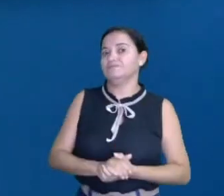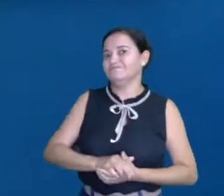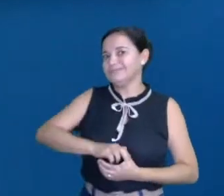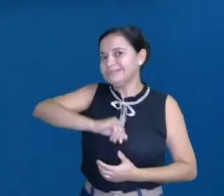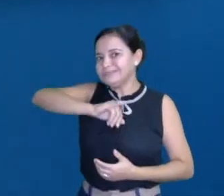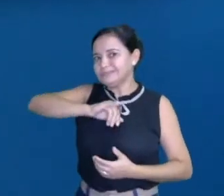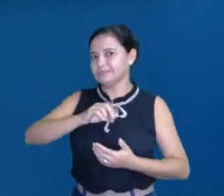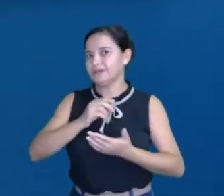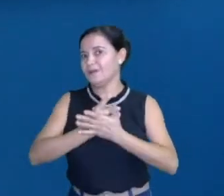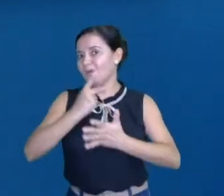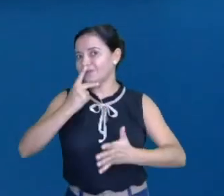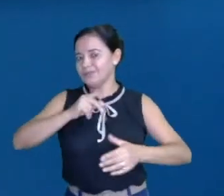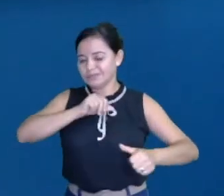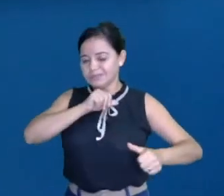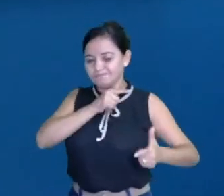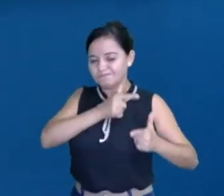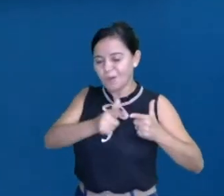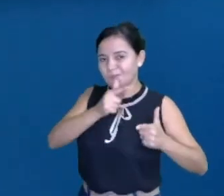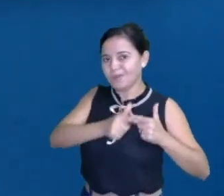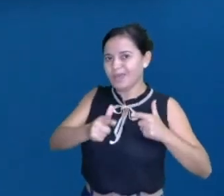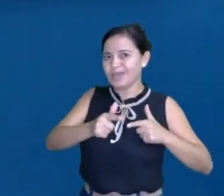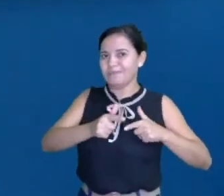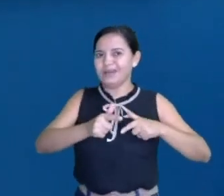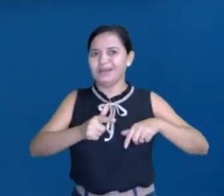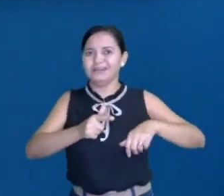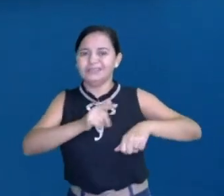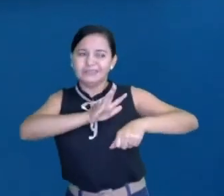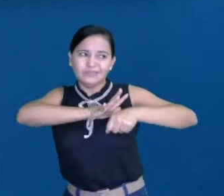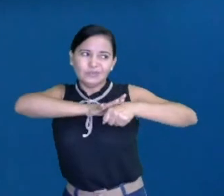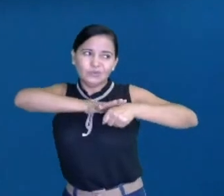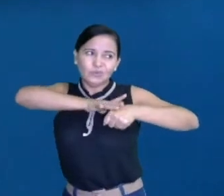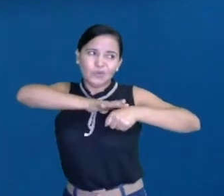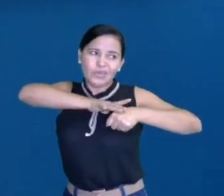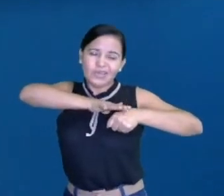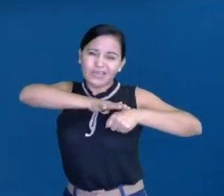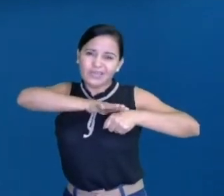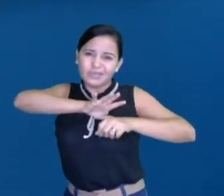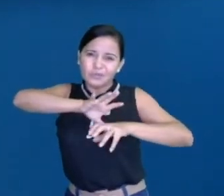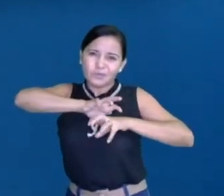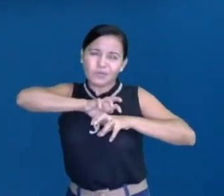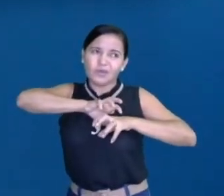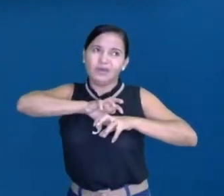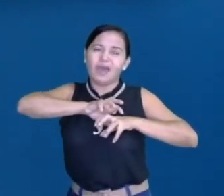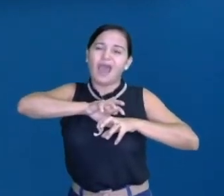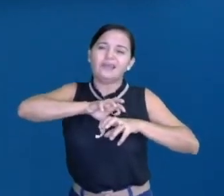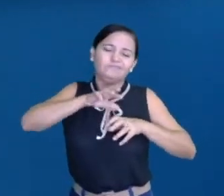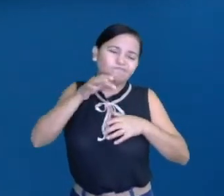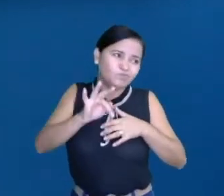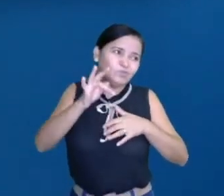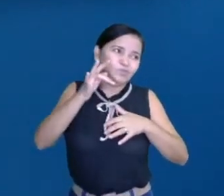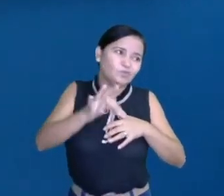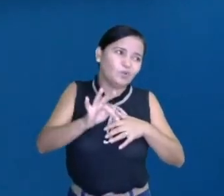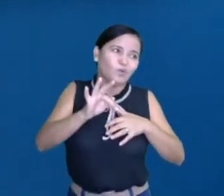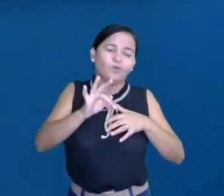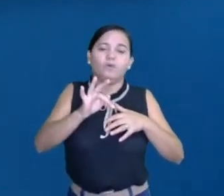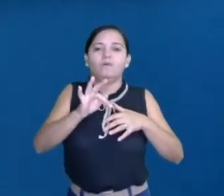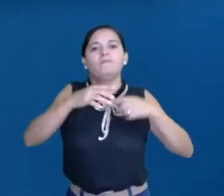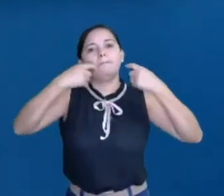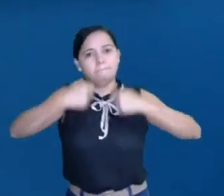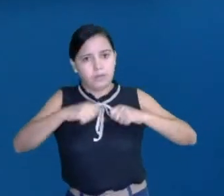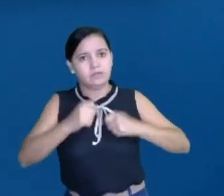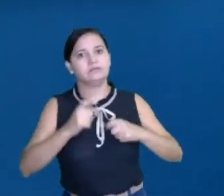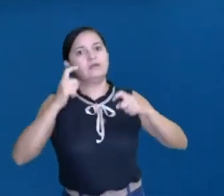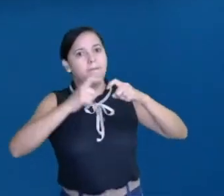anormalidade nessa articulação, alguma inflamação, geralmente ocorre muita dor, muita inflamação, e é necessário ter um